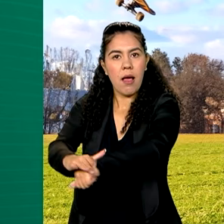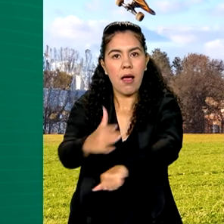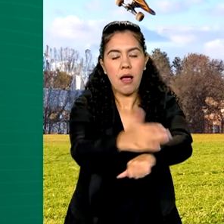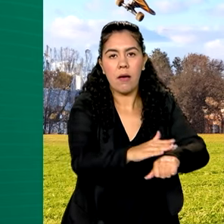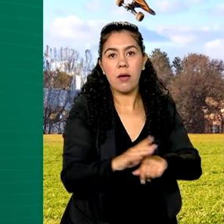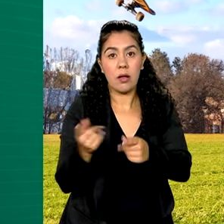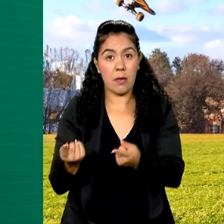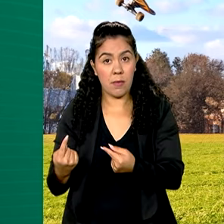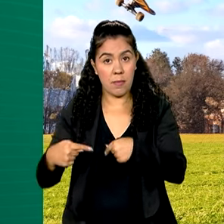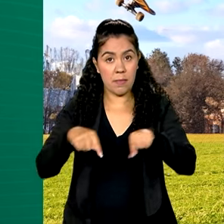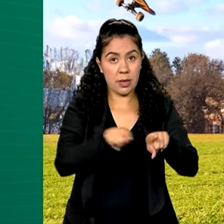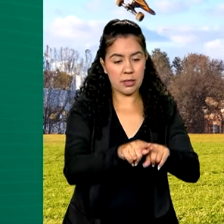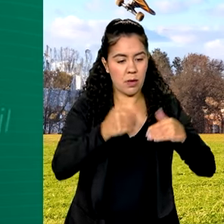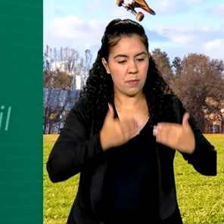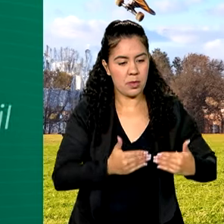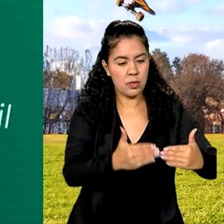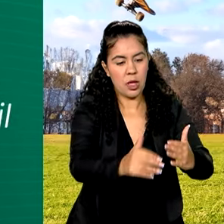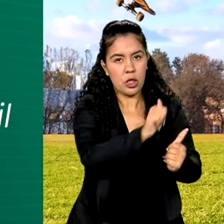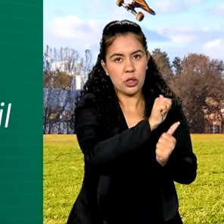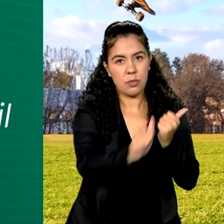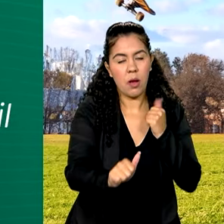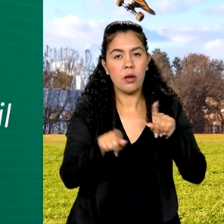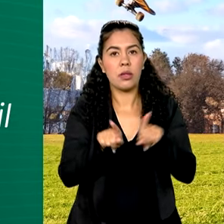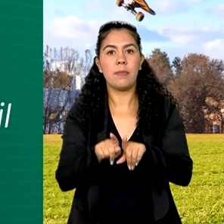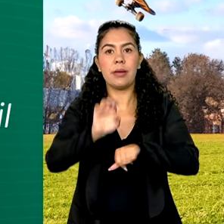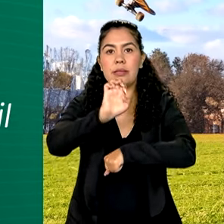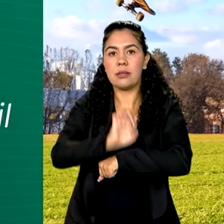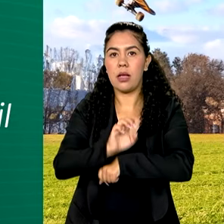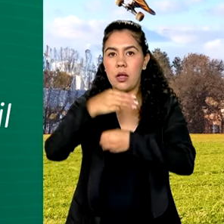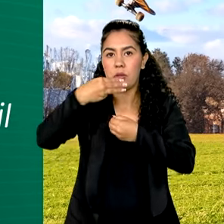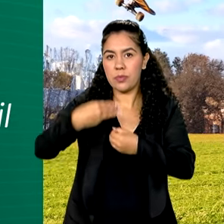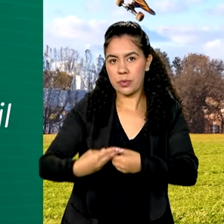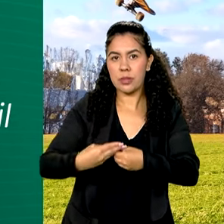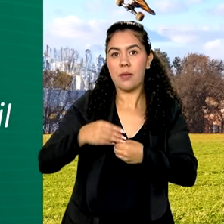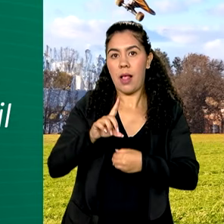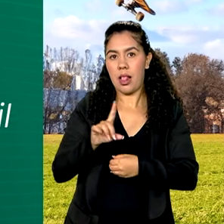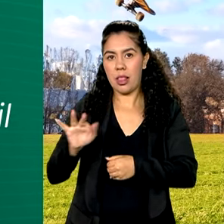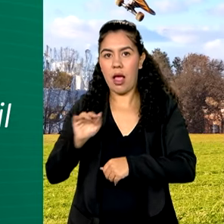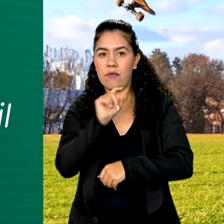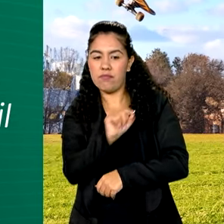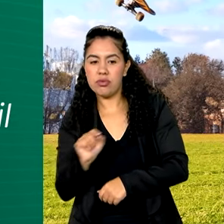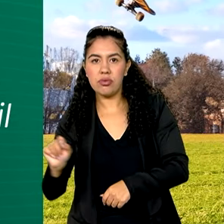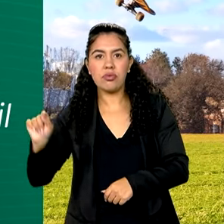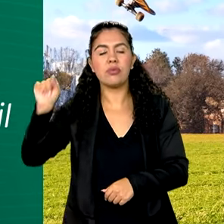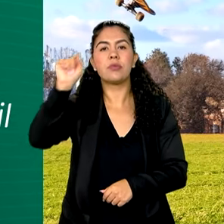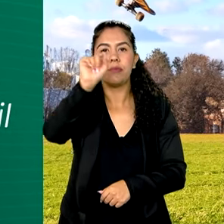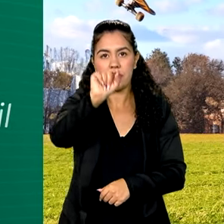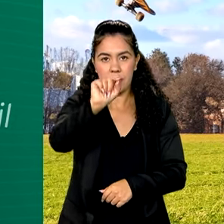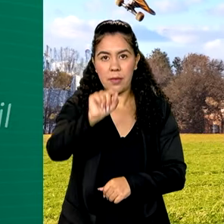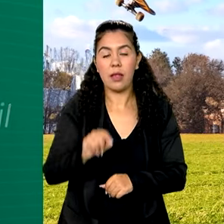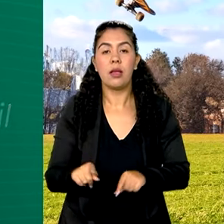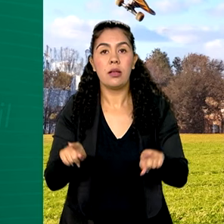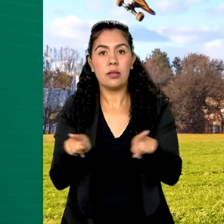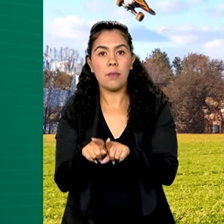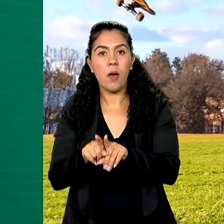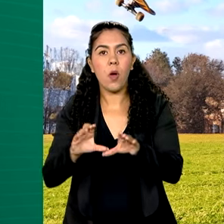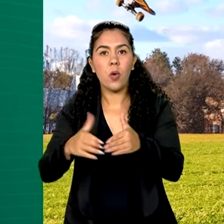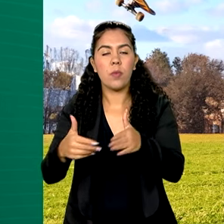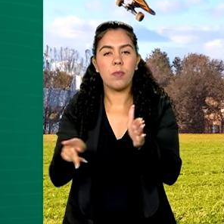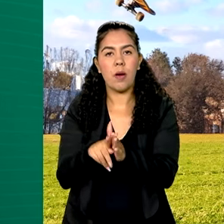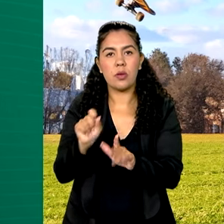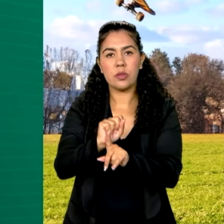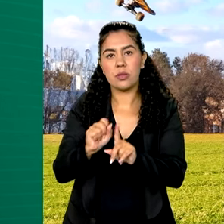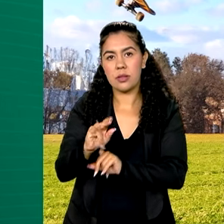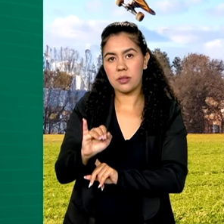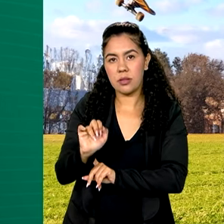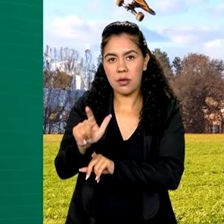entre o Ministério do Esporte, governos estaduais, municipais e organizações da sociedade civil. Cada unidade